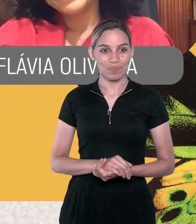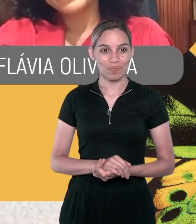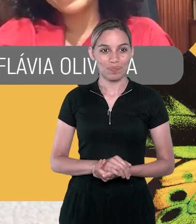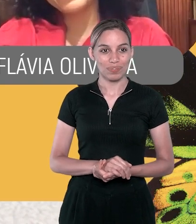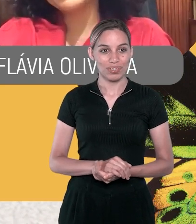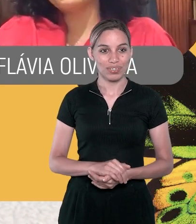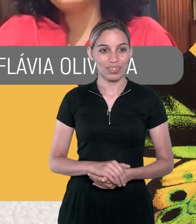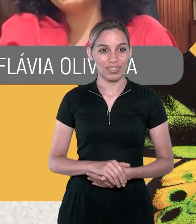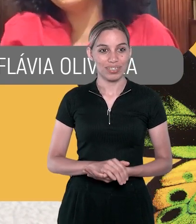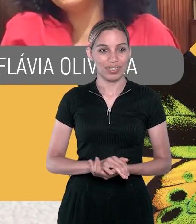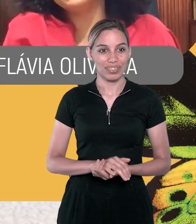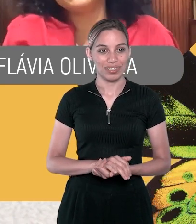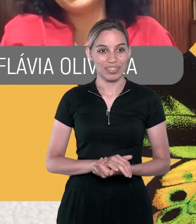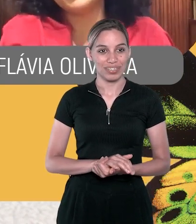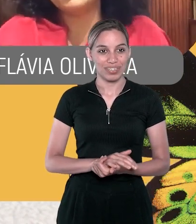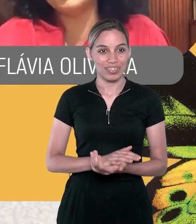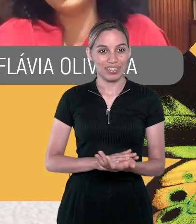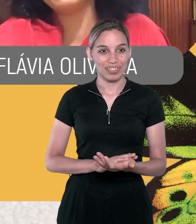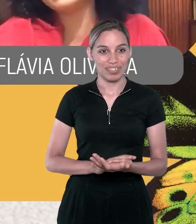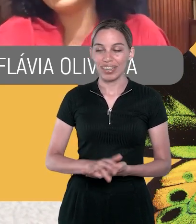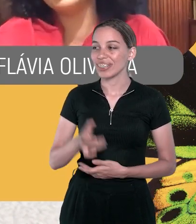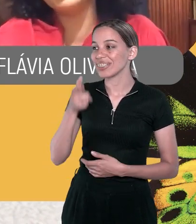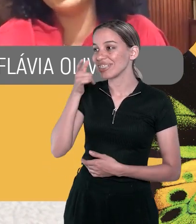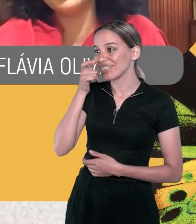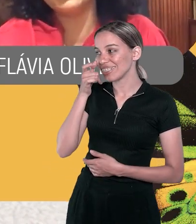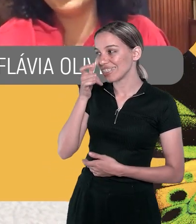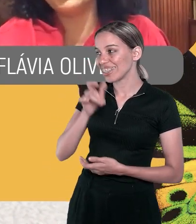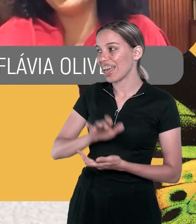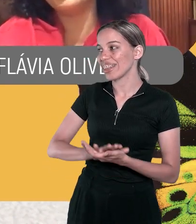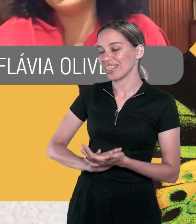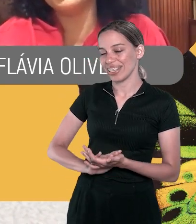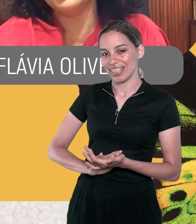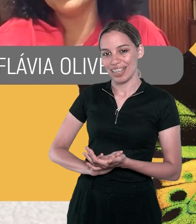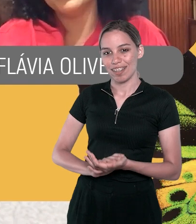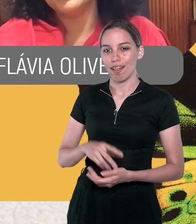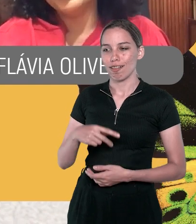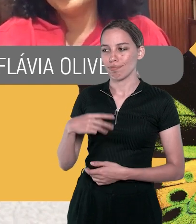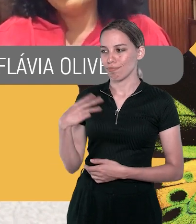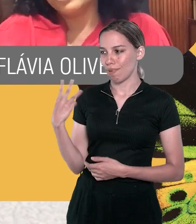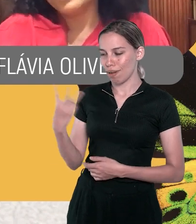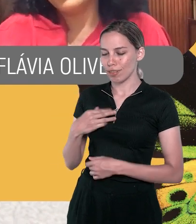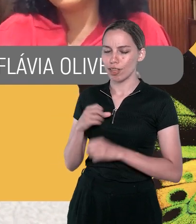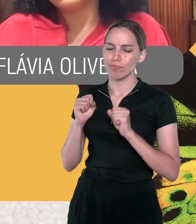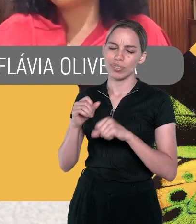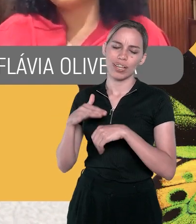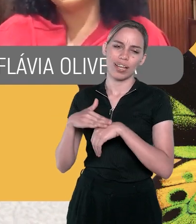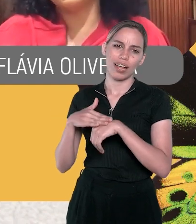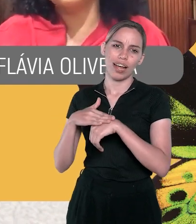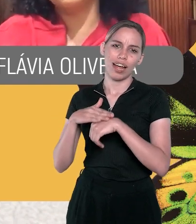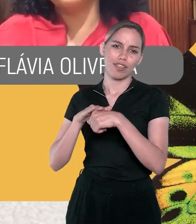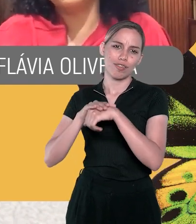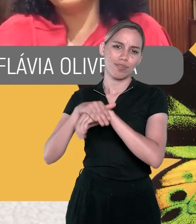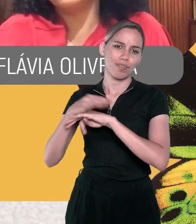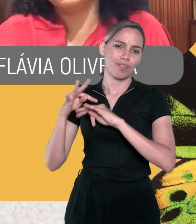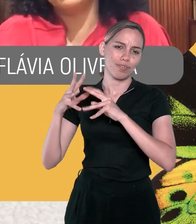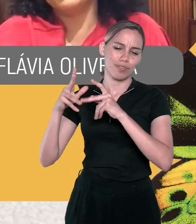Gente, nós estamos Cara, aqui... isso é muito interessante. A gente passaria aqui a noite inteira. Porque isso,